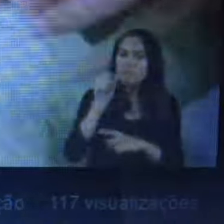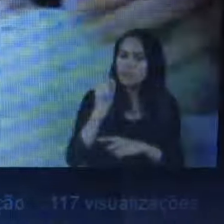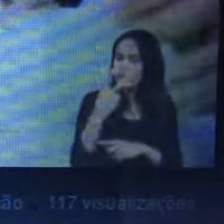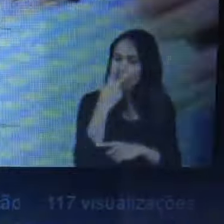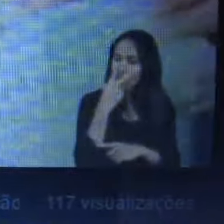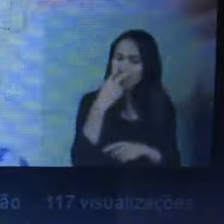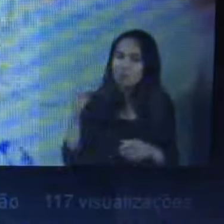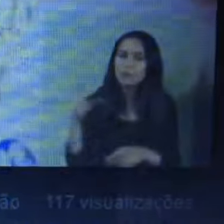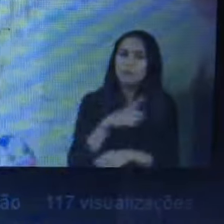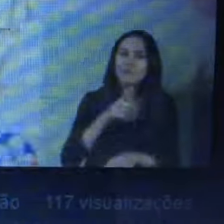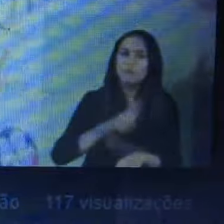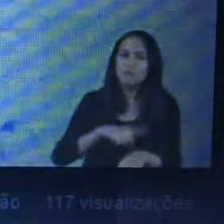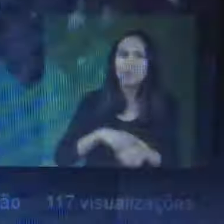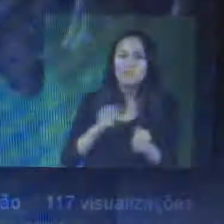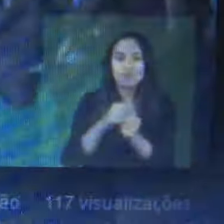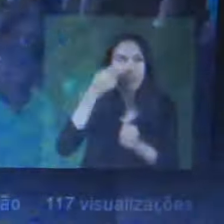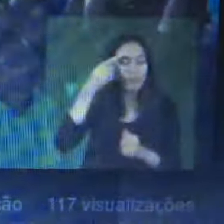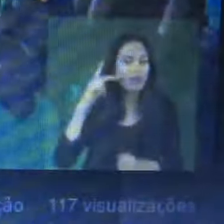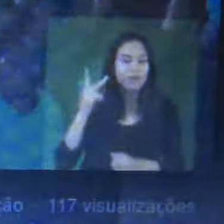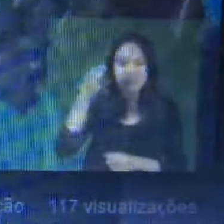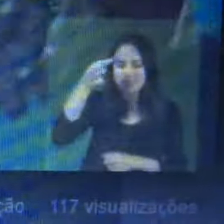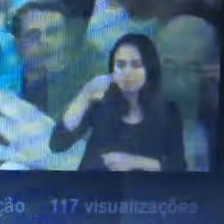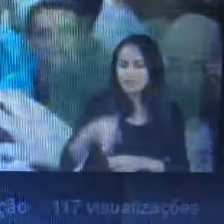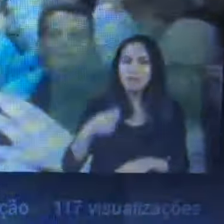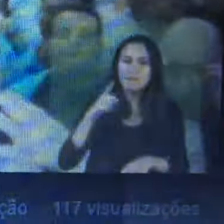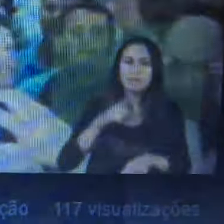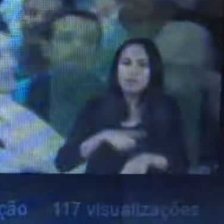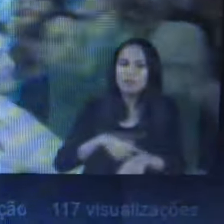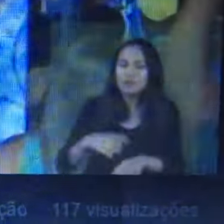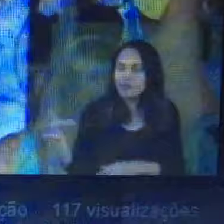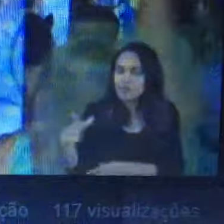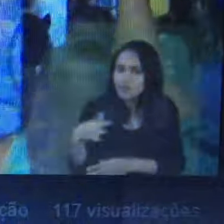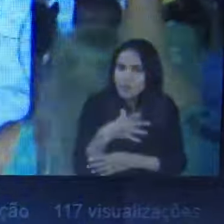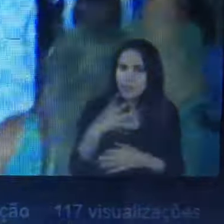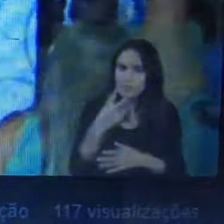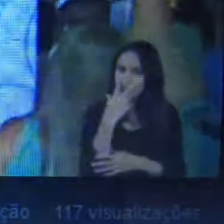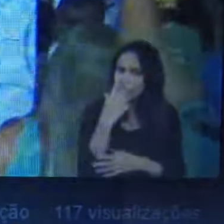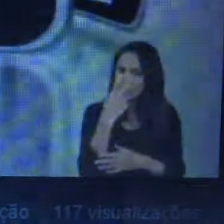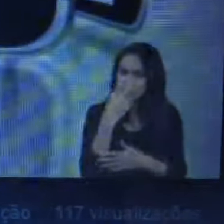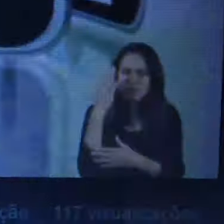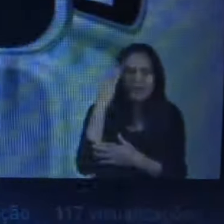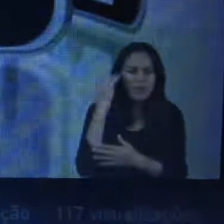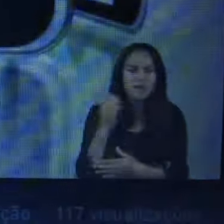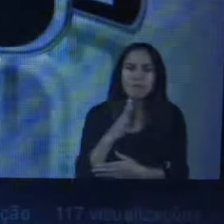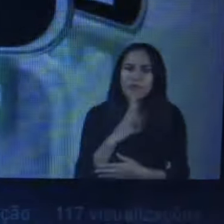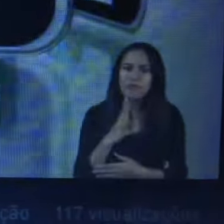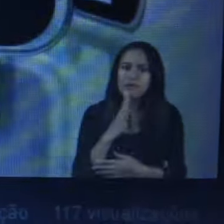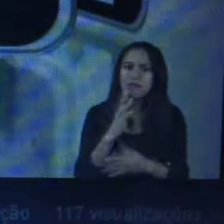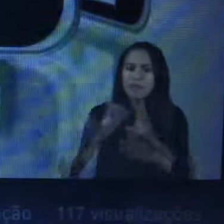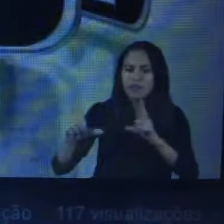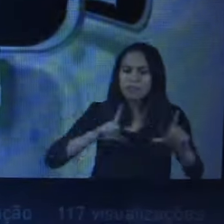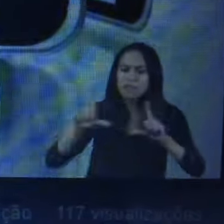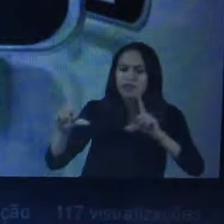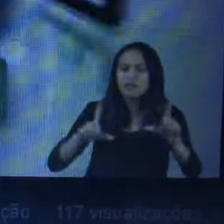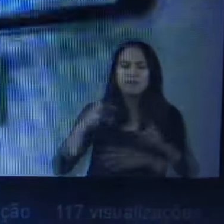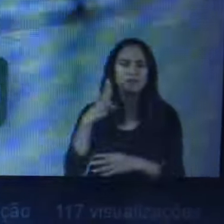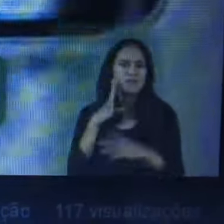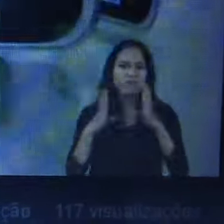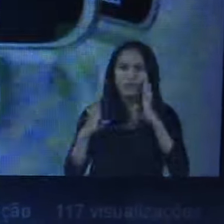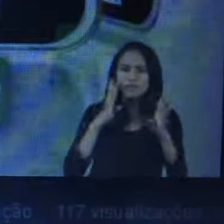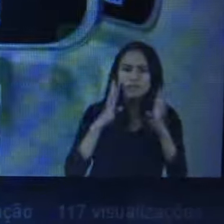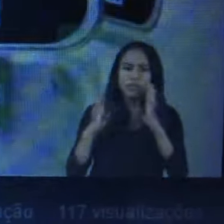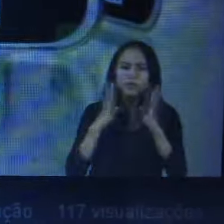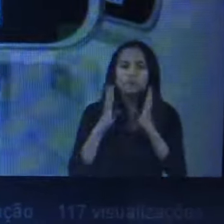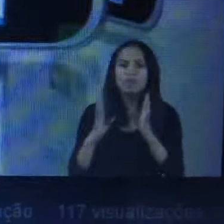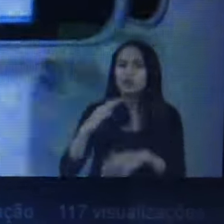Filho e Antônio de Lemos são a certeza de um novo tempo em Vitória. Fiquem por dentro das nossas propostas